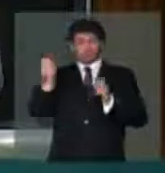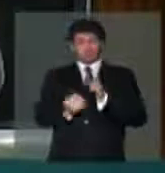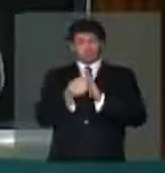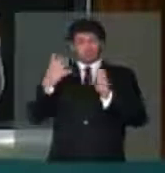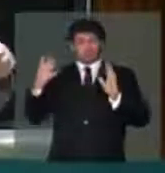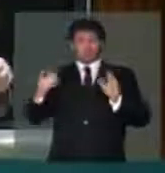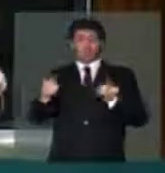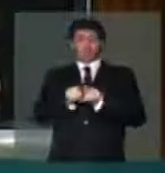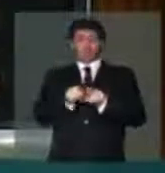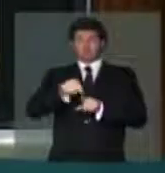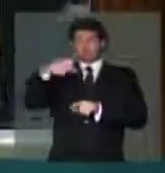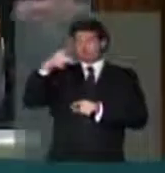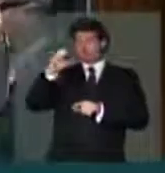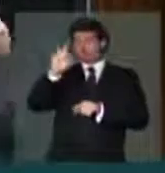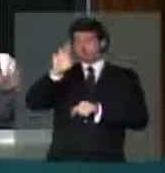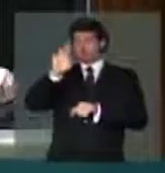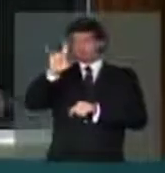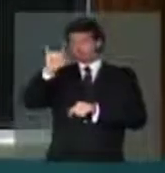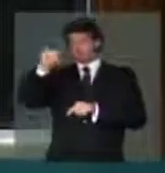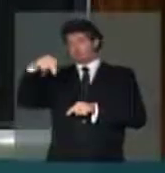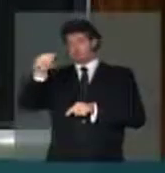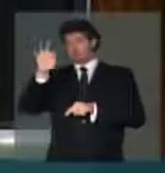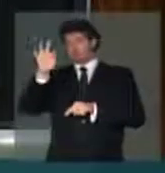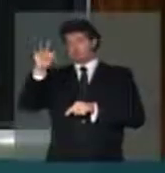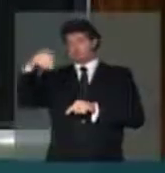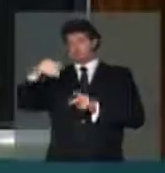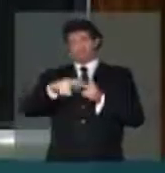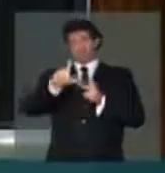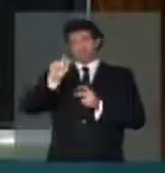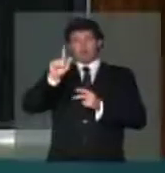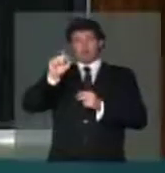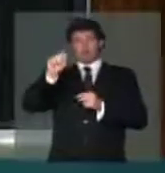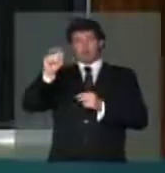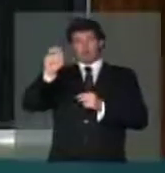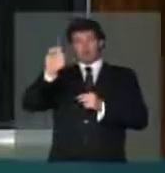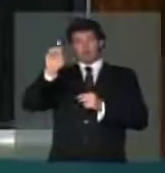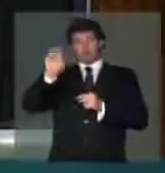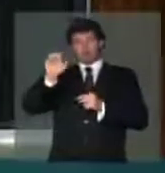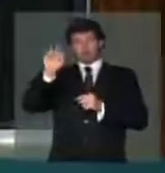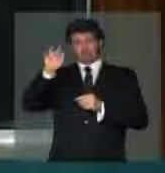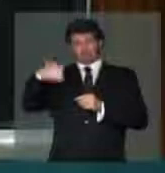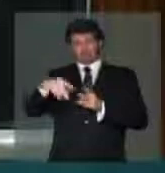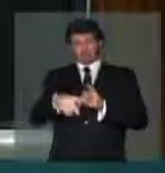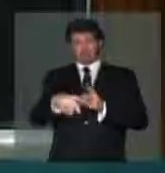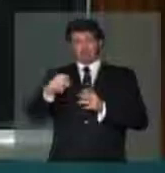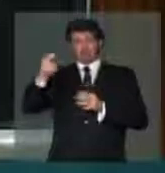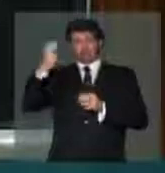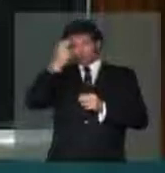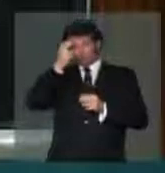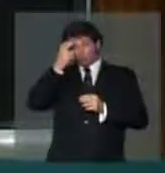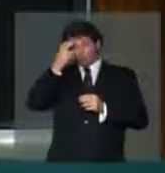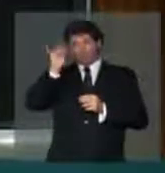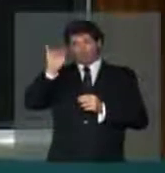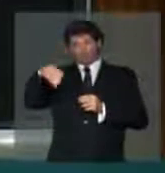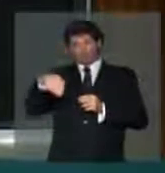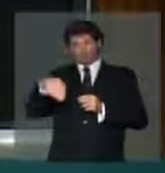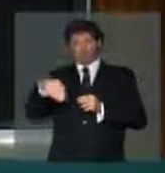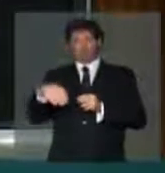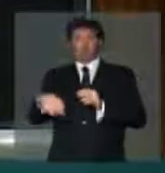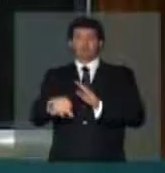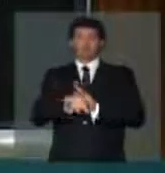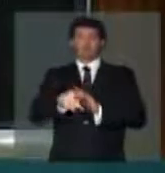elas a Petrolina FM, Lagoa Grande FM, Santa Maria FM, a Cultura